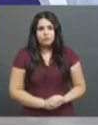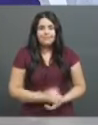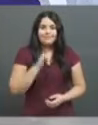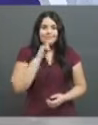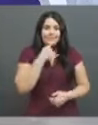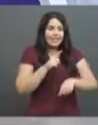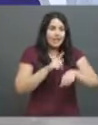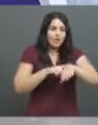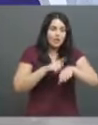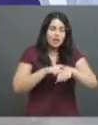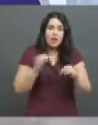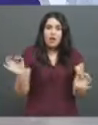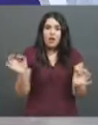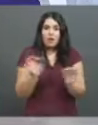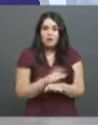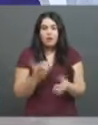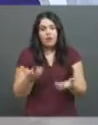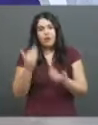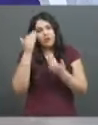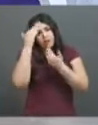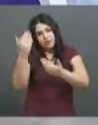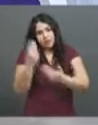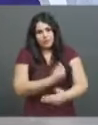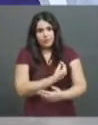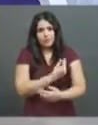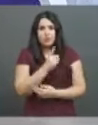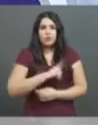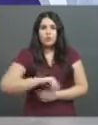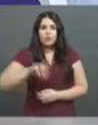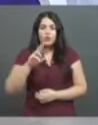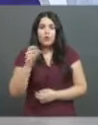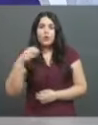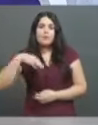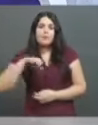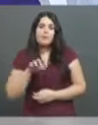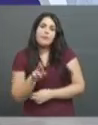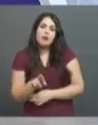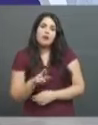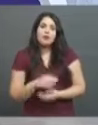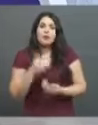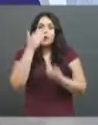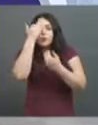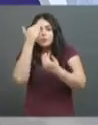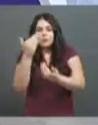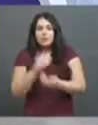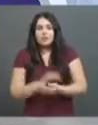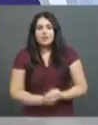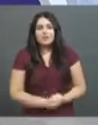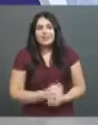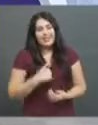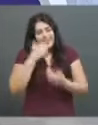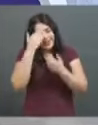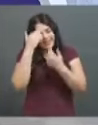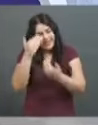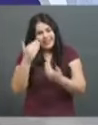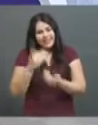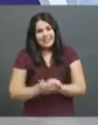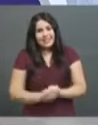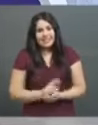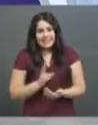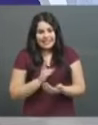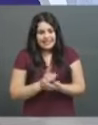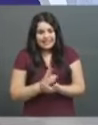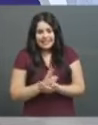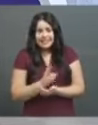Infelizmente, nosso tempo chegou ao fim. Quero agradecer a participação do Dr. Omar. Muito obrigado, doutor. Obrigado a vocês. Sempre às